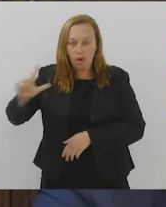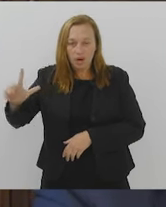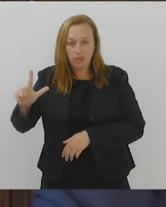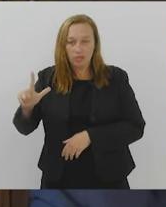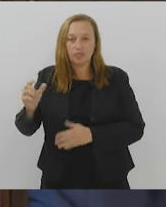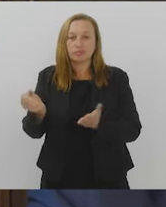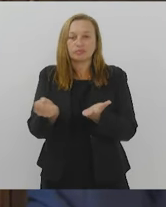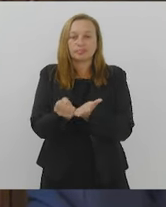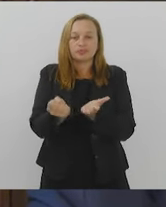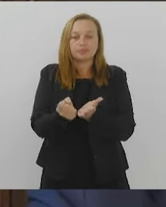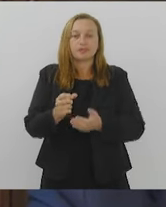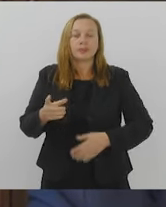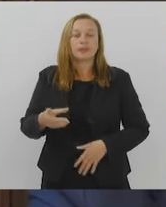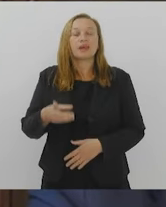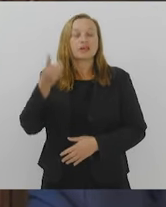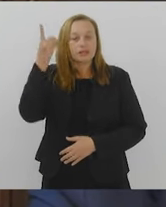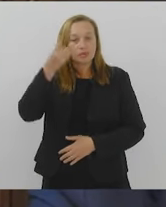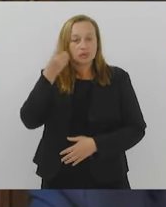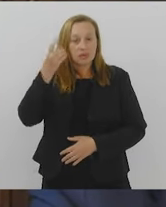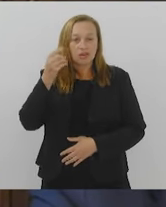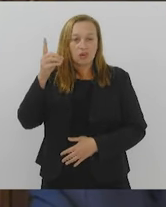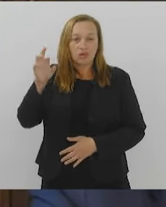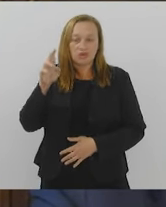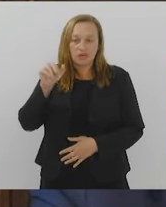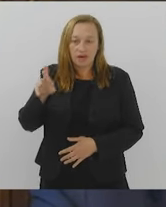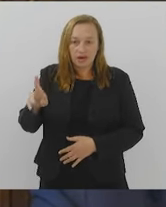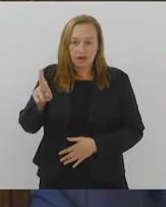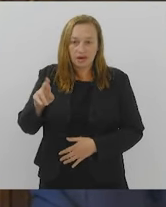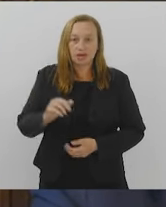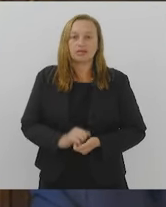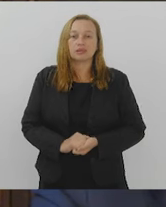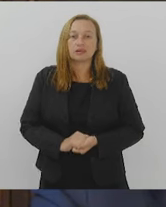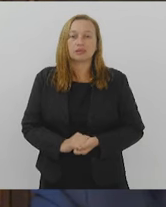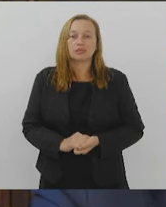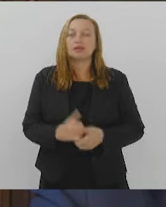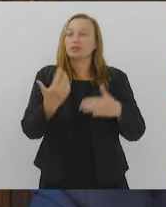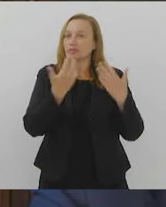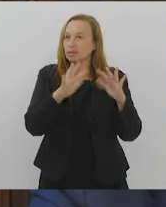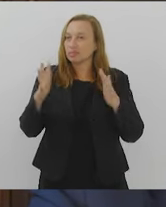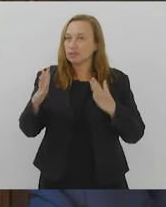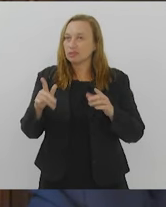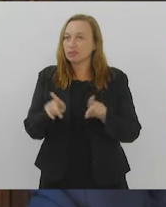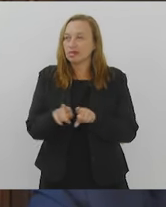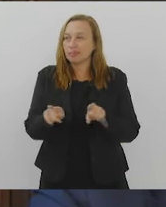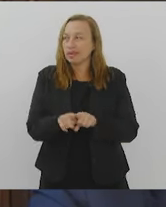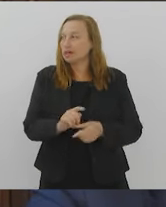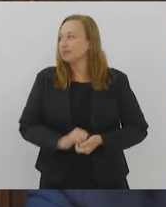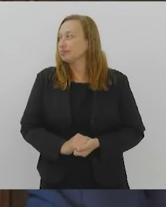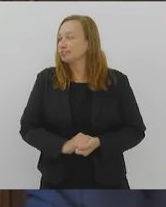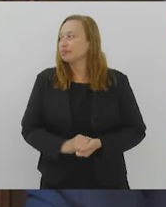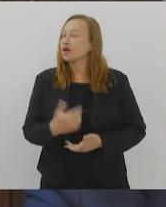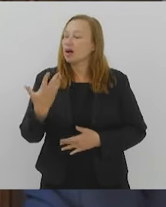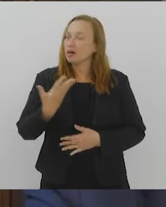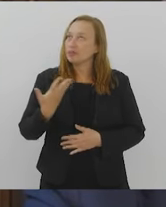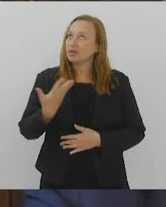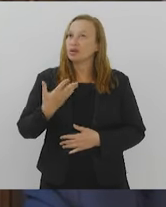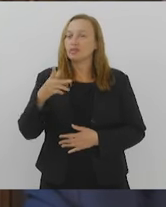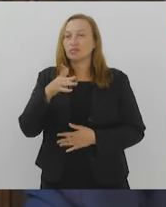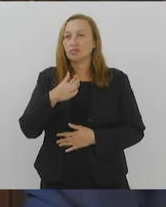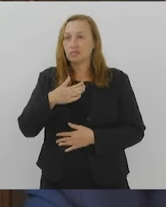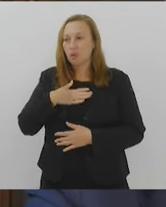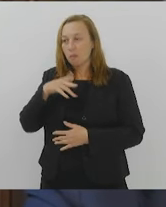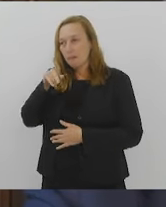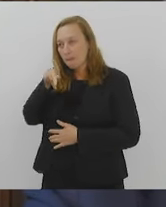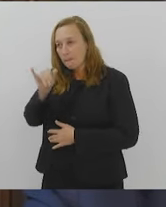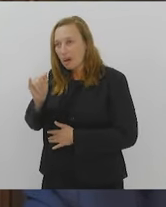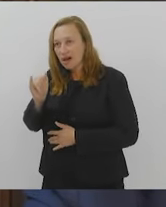Malafaia, deputado Rosenberg Reis. Trago a saudação de um grande amigo do papai,